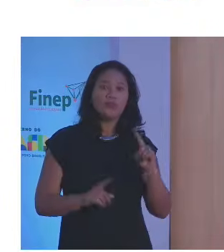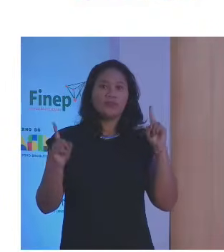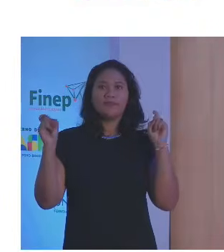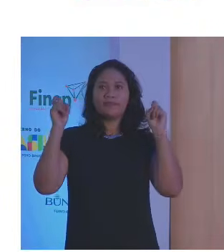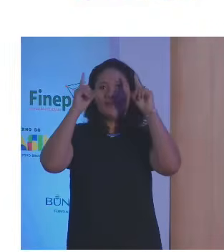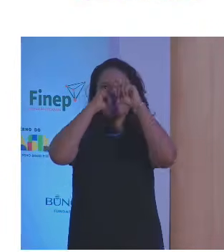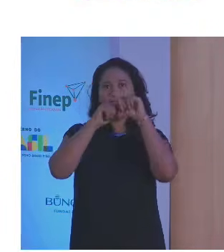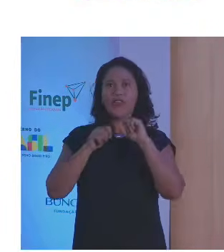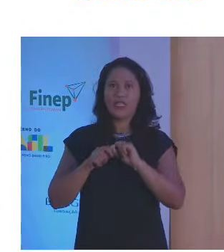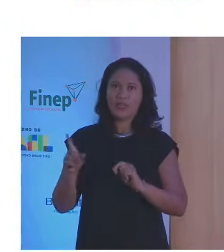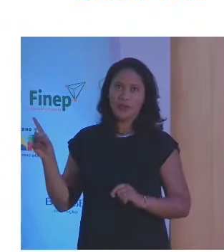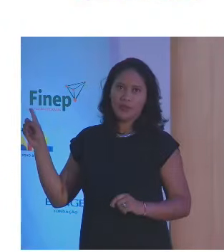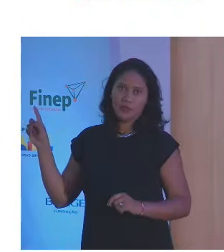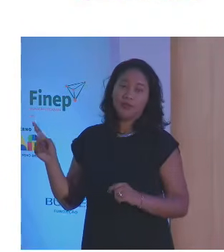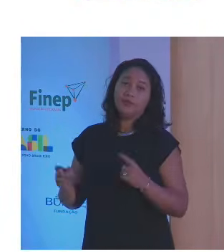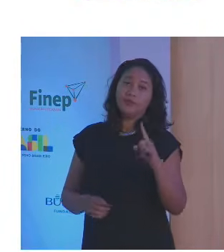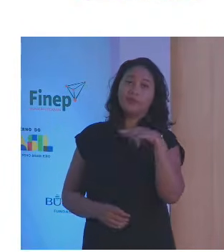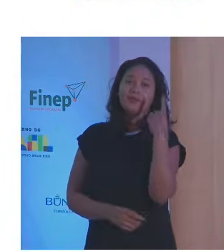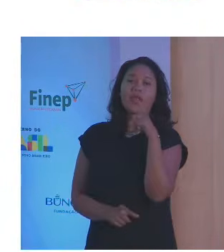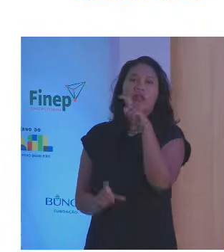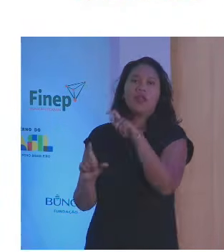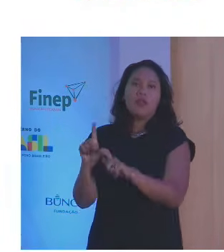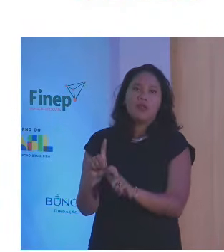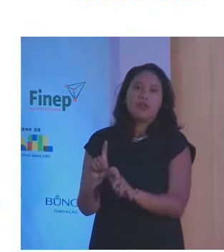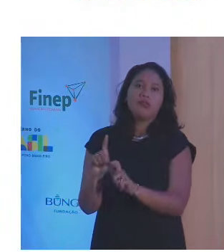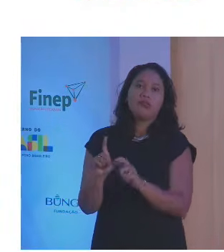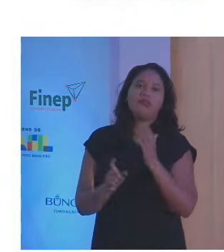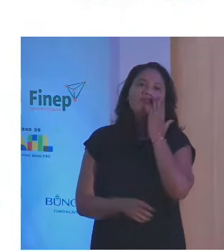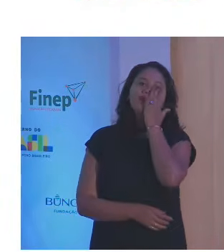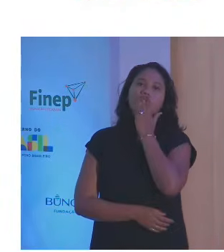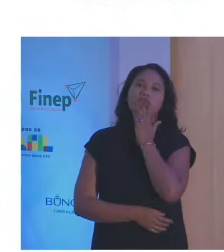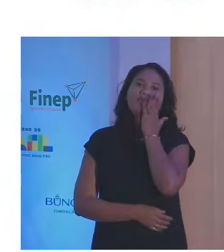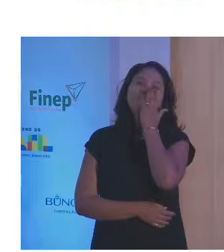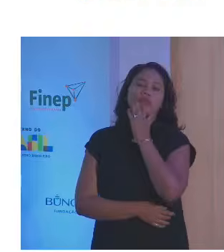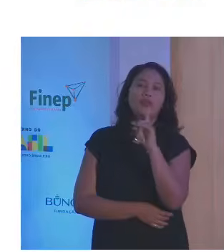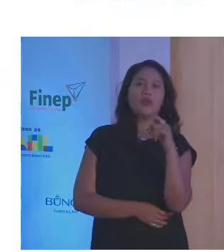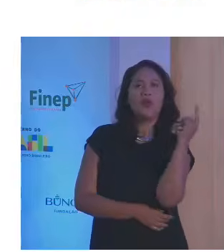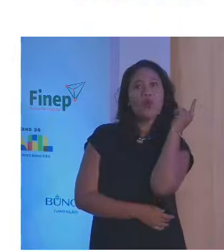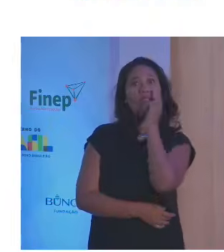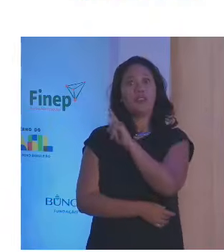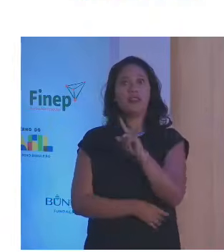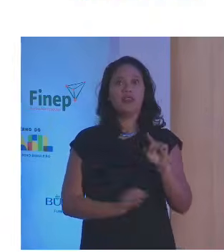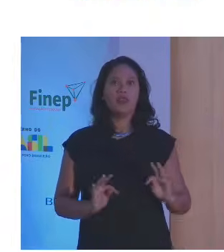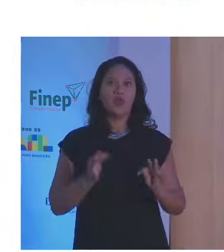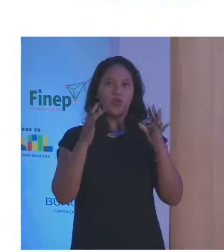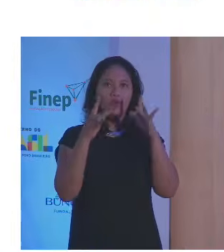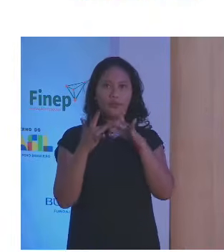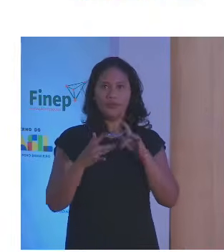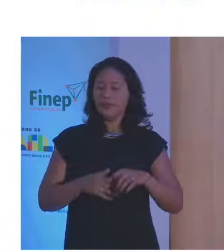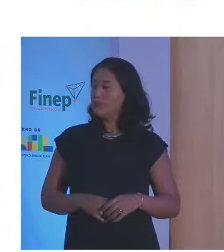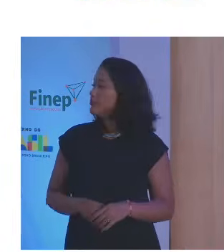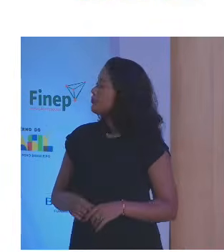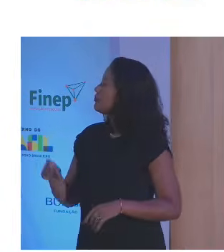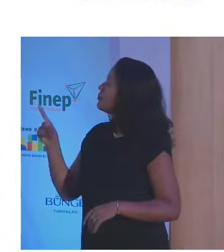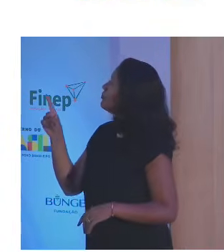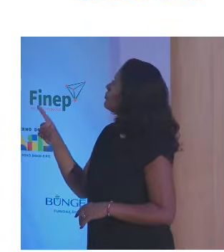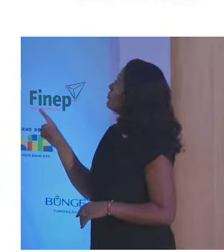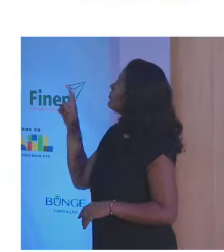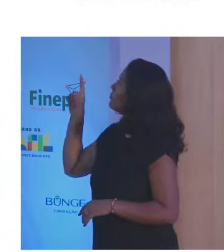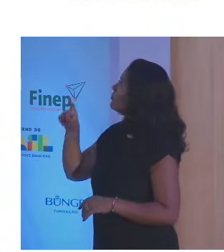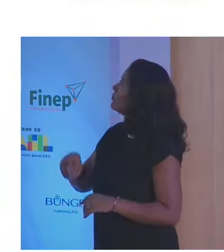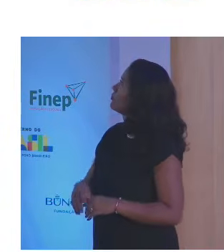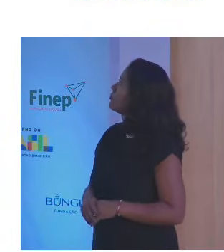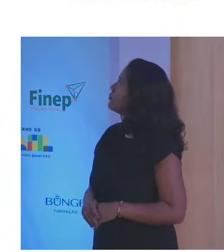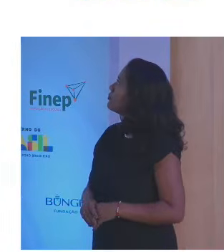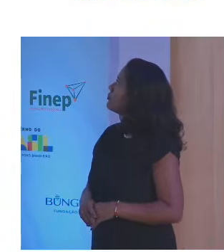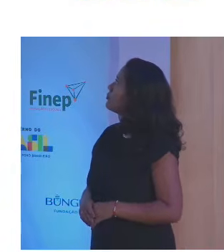difícil fazer isso. E então a gente depende de diplomacia científica até para ter acesso a essa tecnologia. Isso aqui, será que